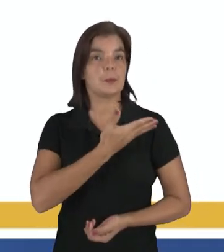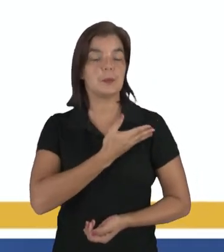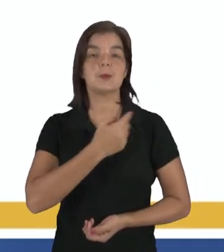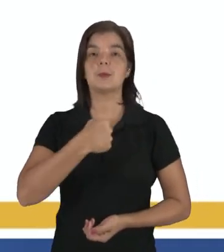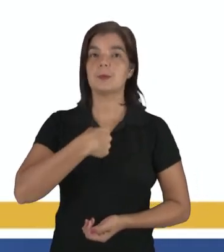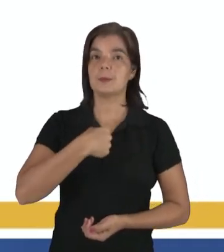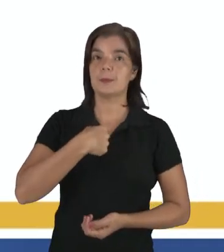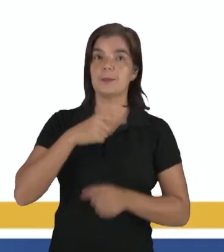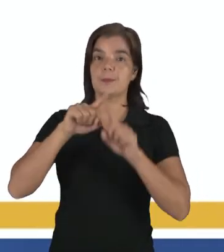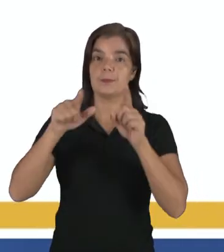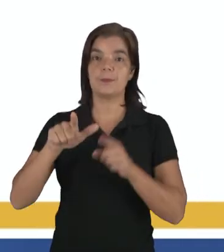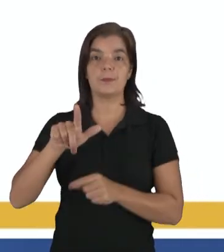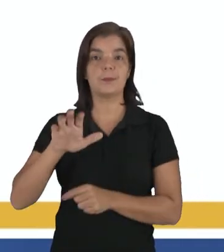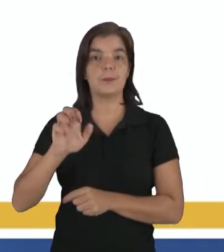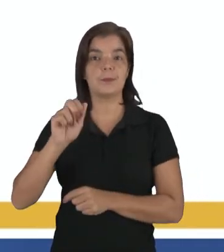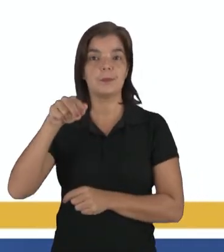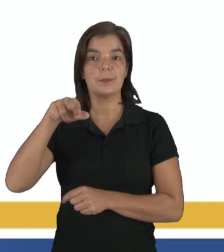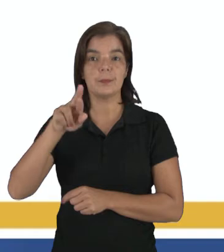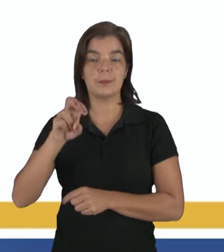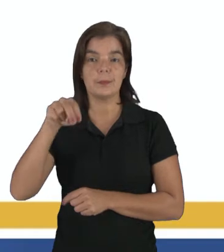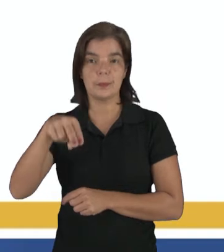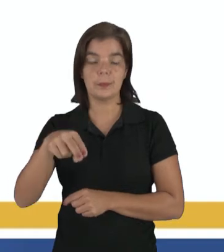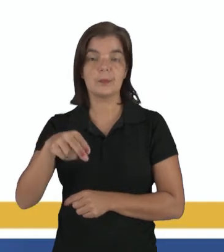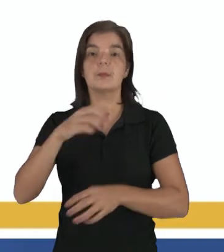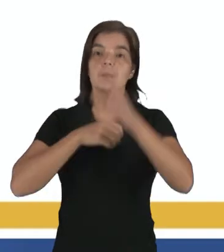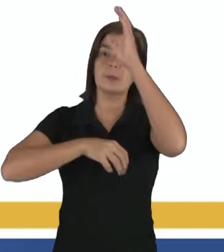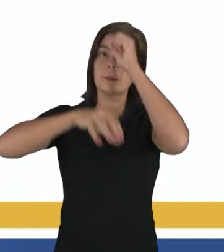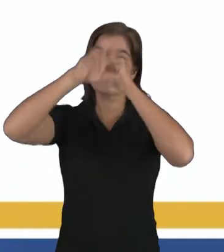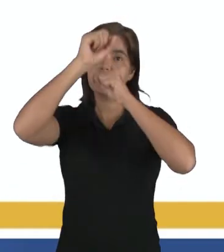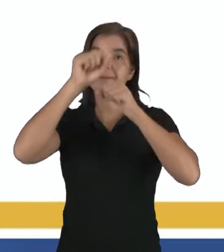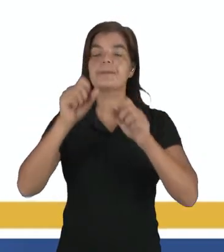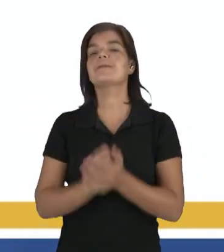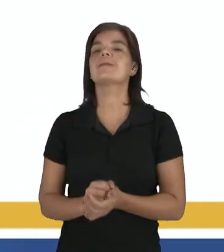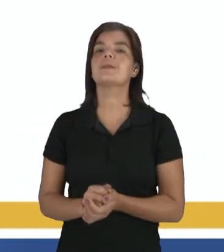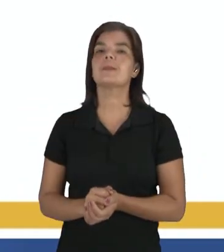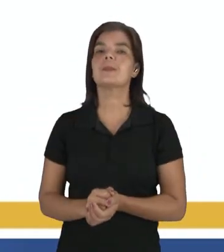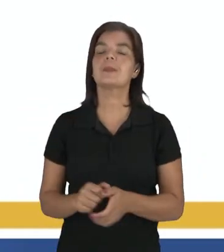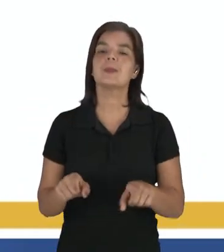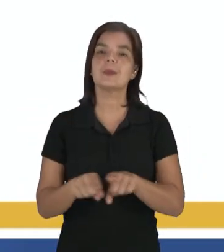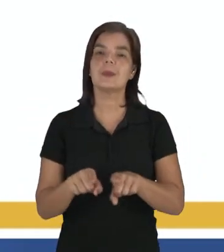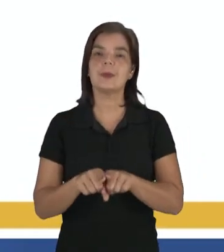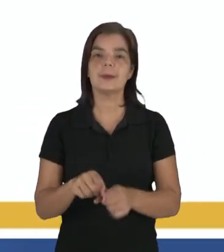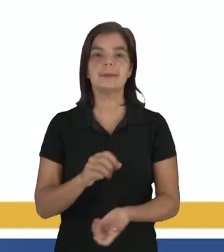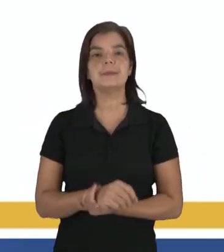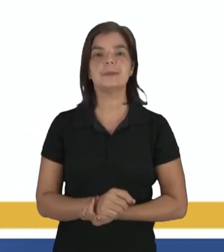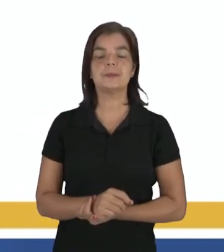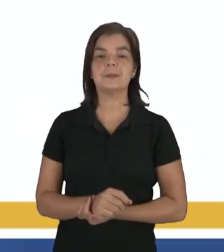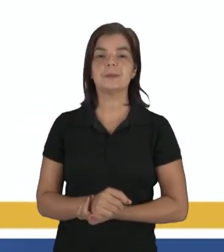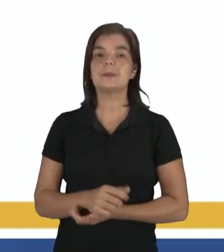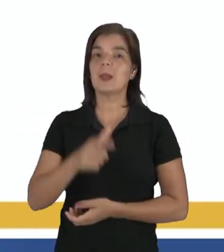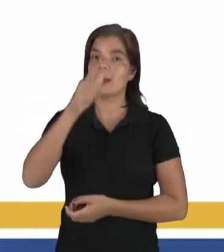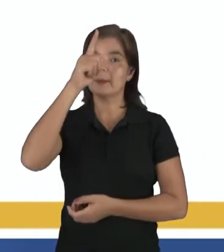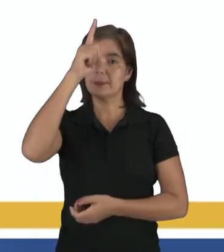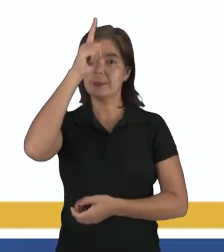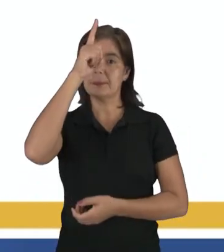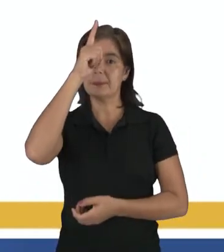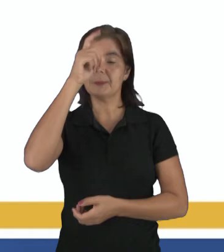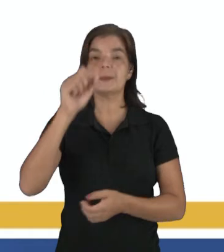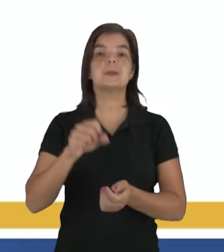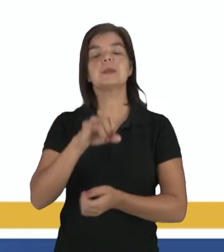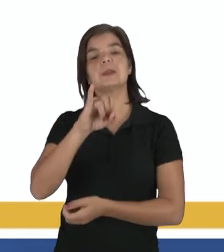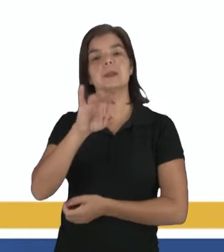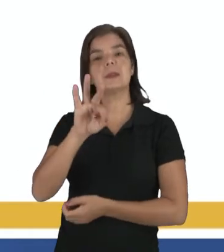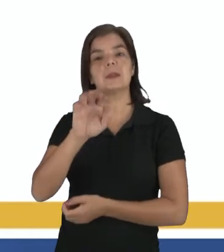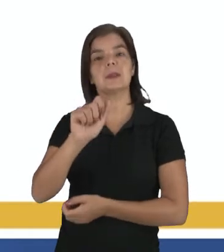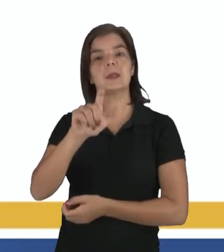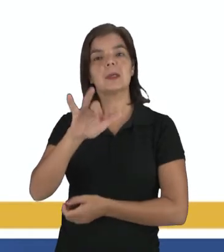eu. Entre parênteses, o verbo learn, que é o verbo aprender. E no finalzinho, o complemento Italian, que é italiano. E aí,